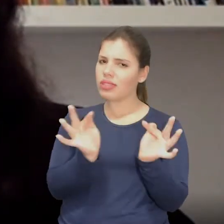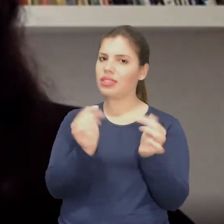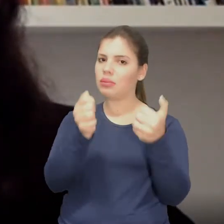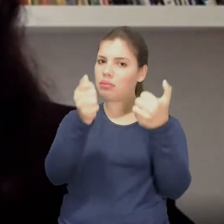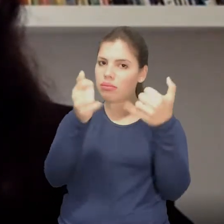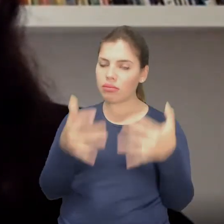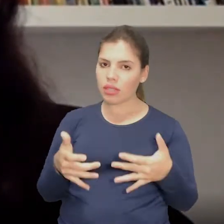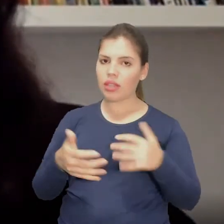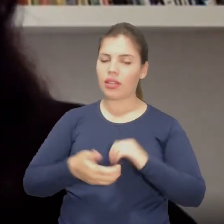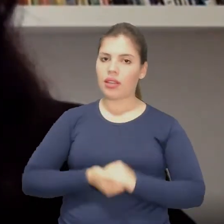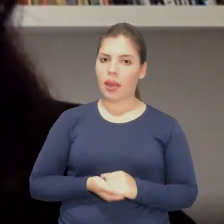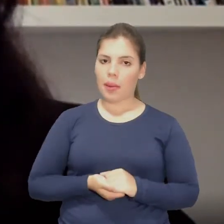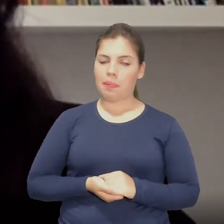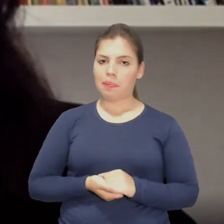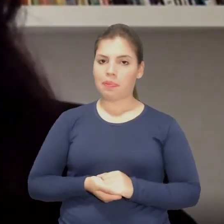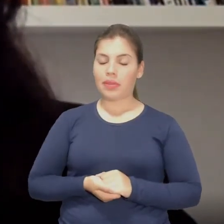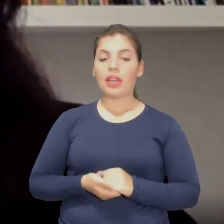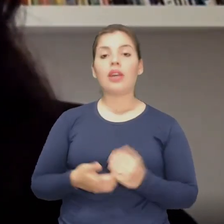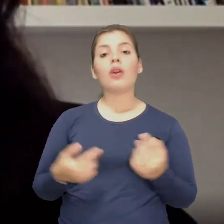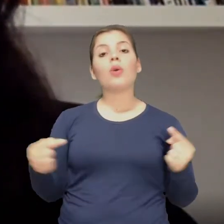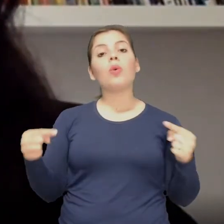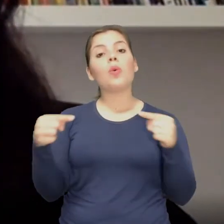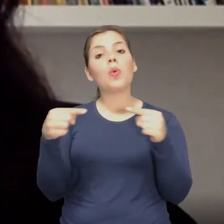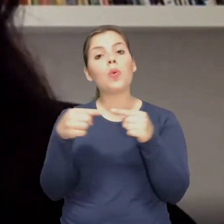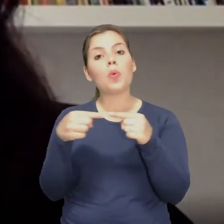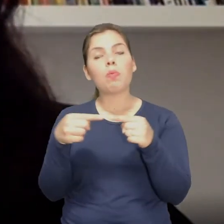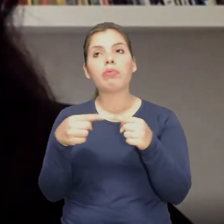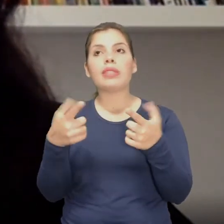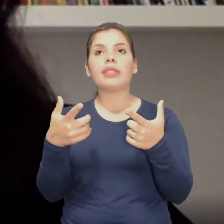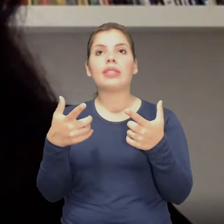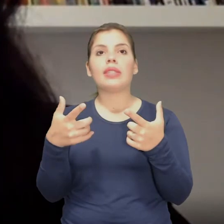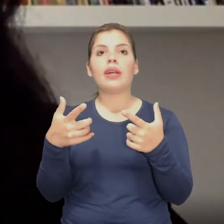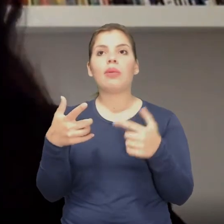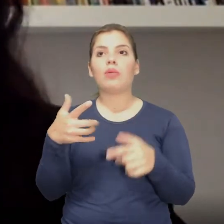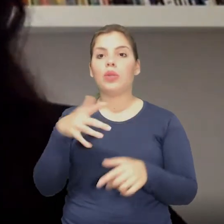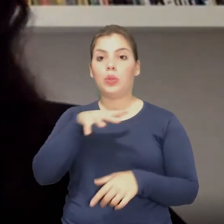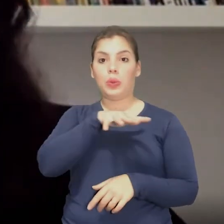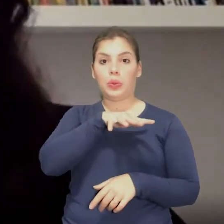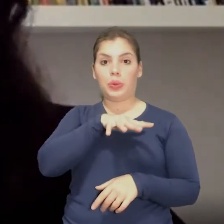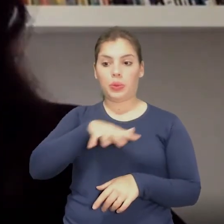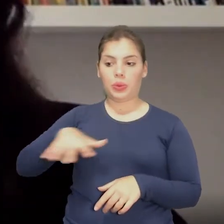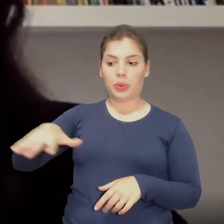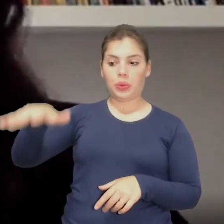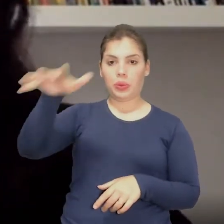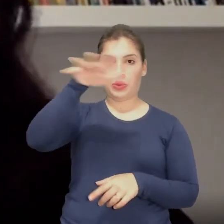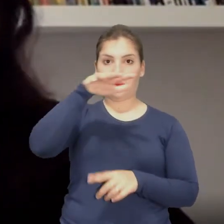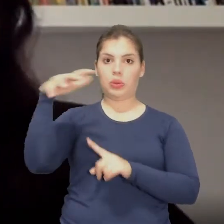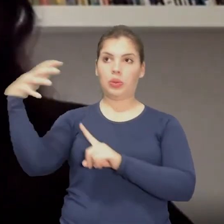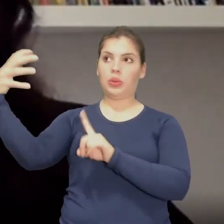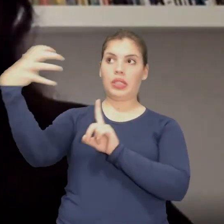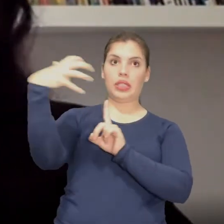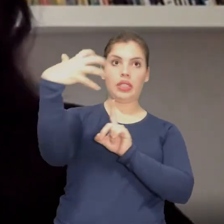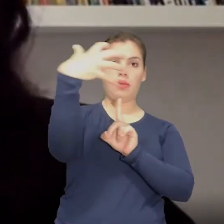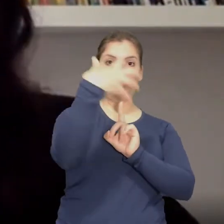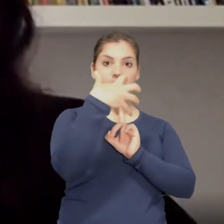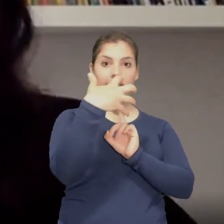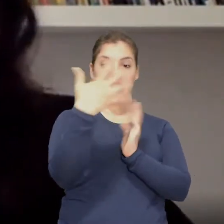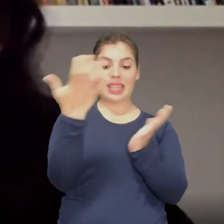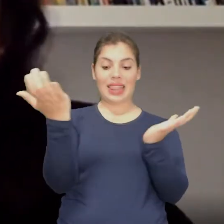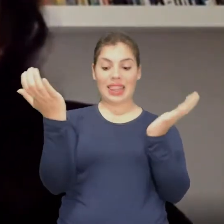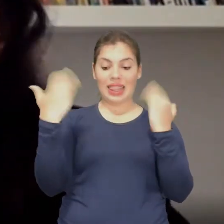forma simplificada? Epigenética é um fenômeno de o ambiente modificar a